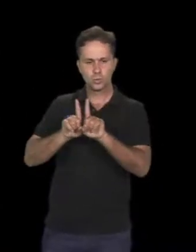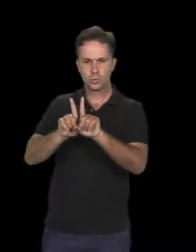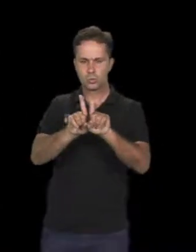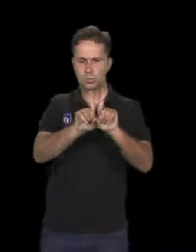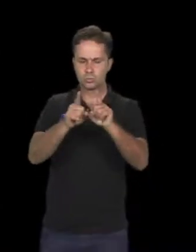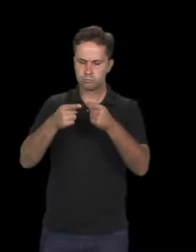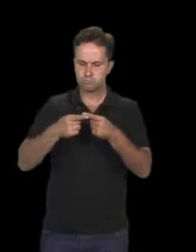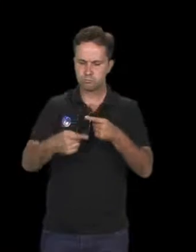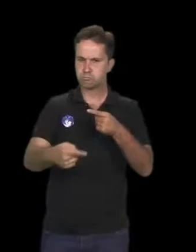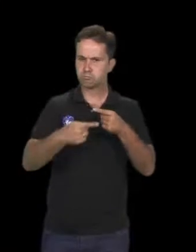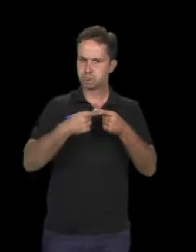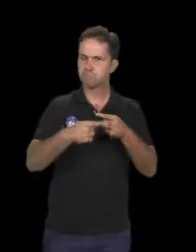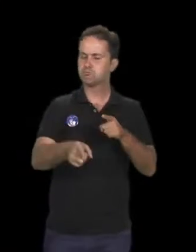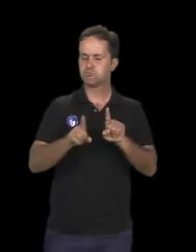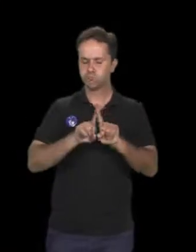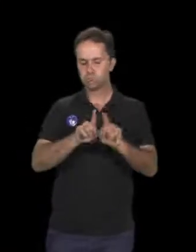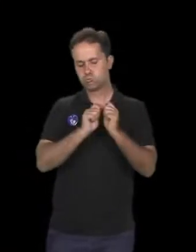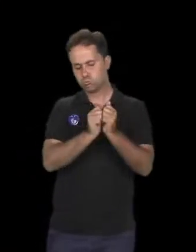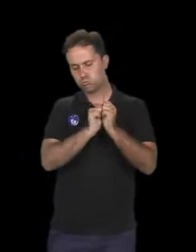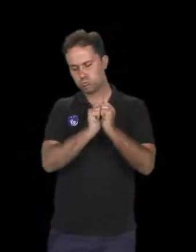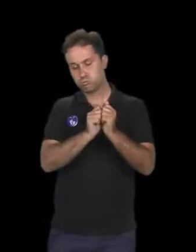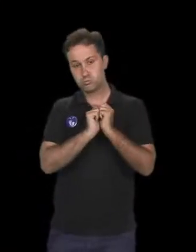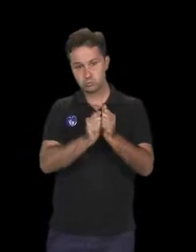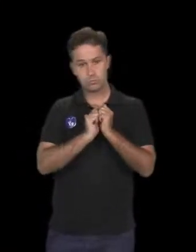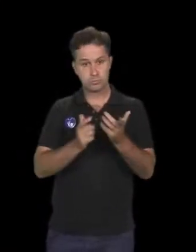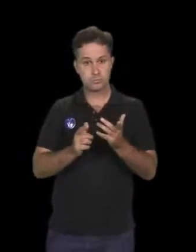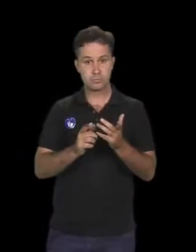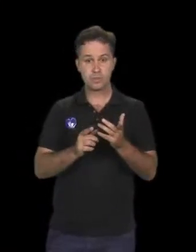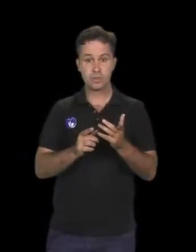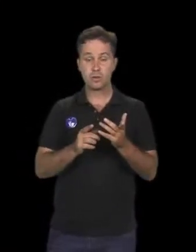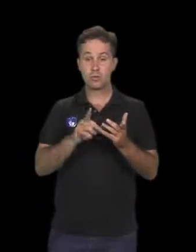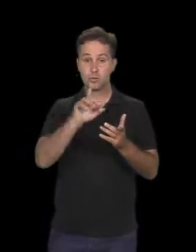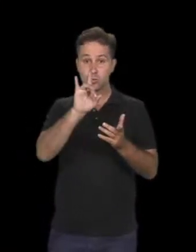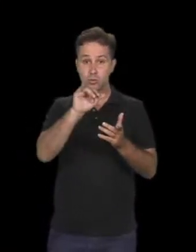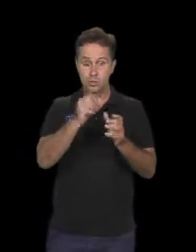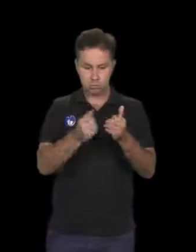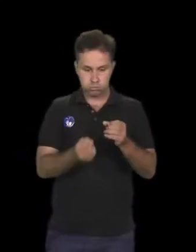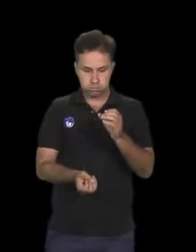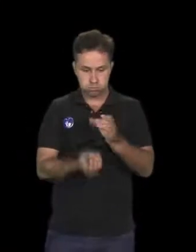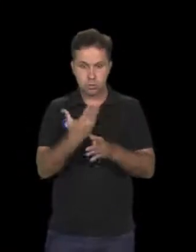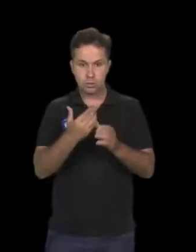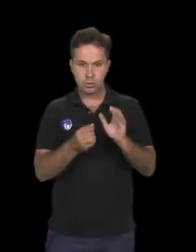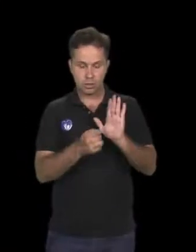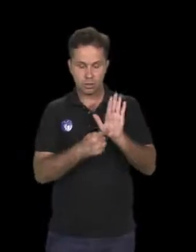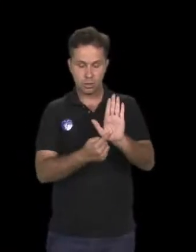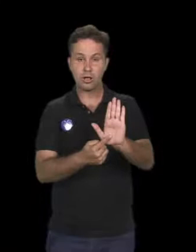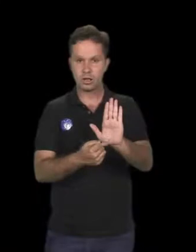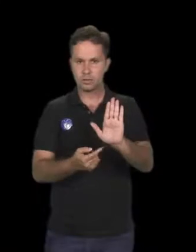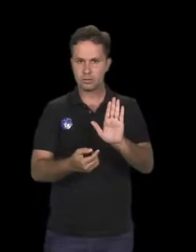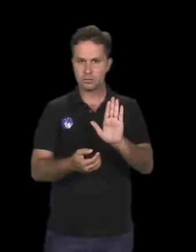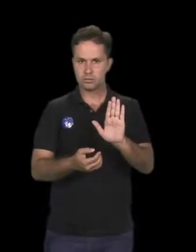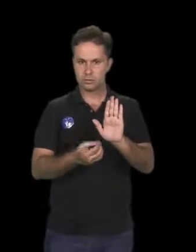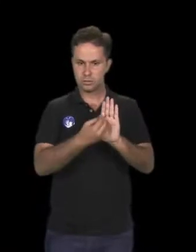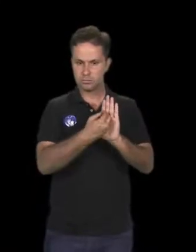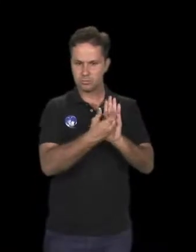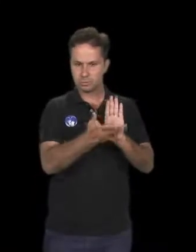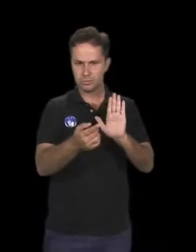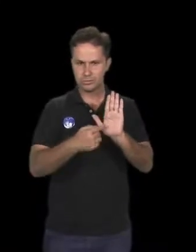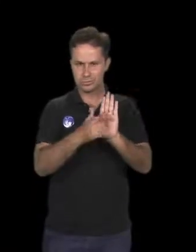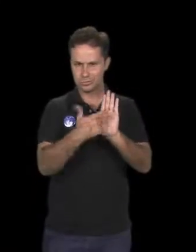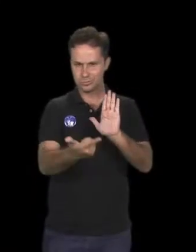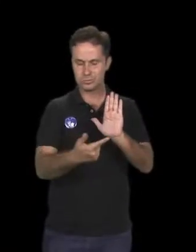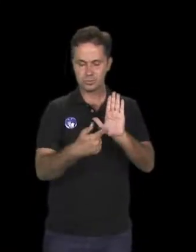então não acompanhei de perto naquele momento, e essa foi uma das matérias que, assim que eu voltei ao país, me acenderam, me